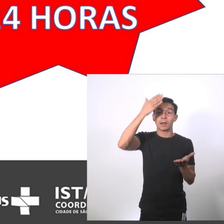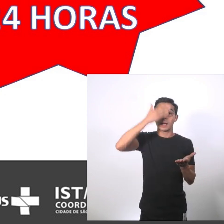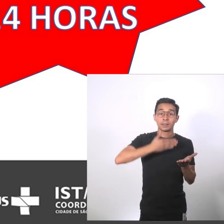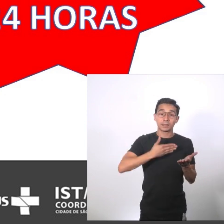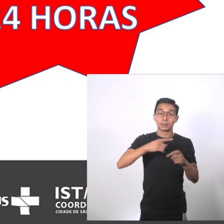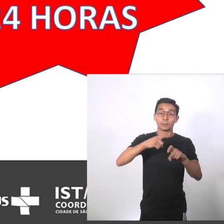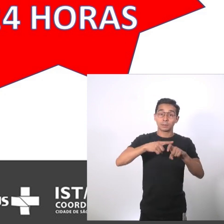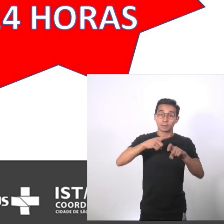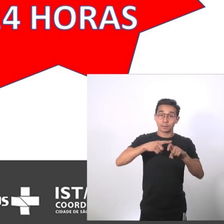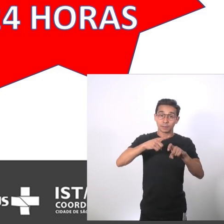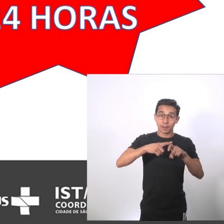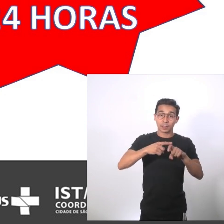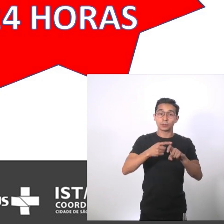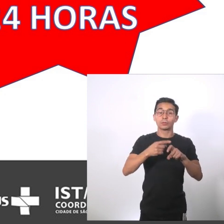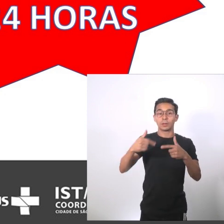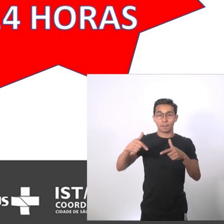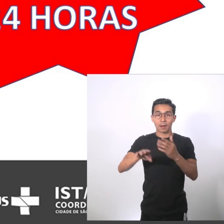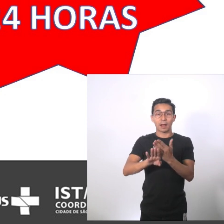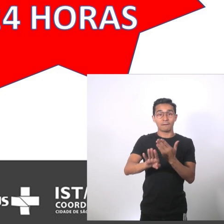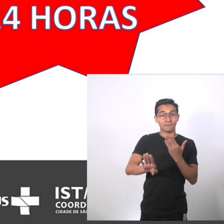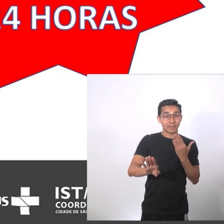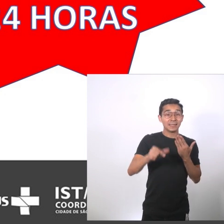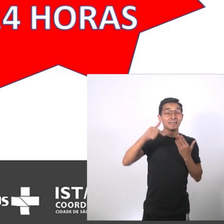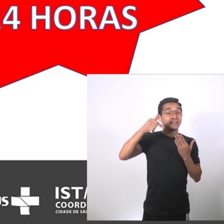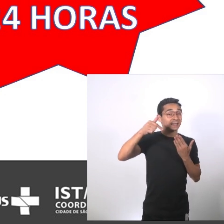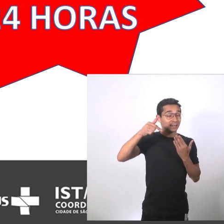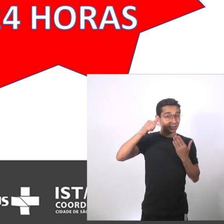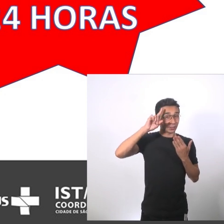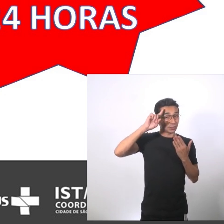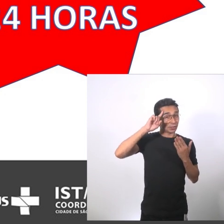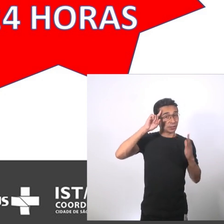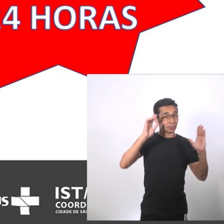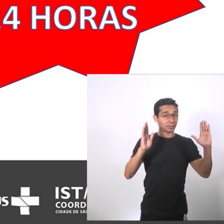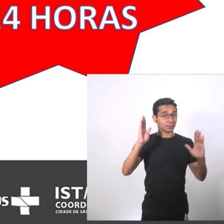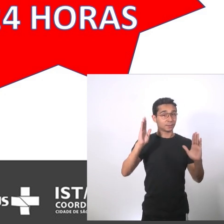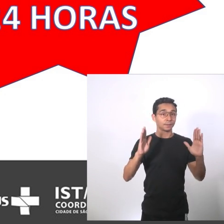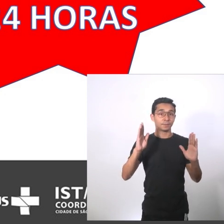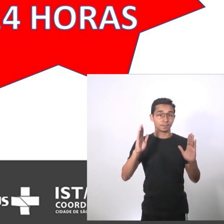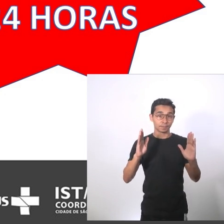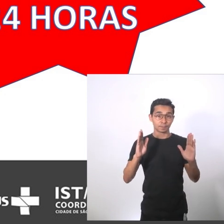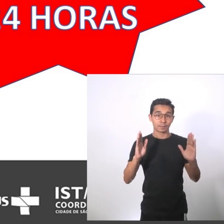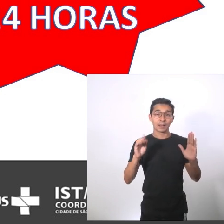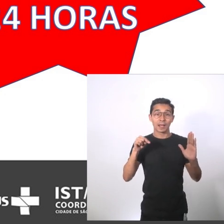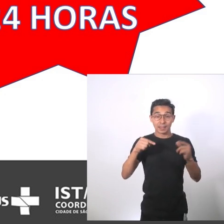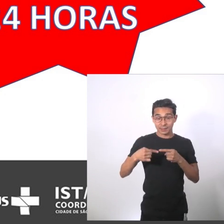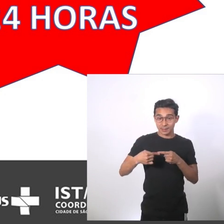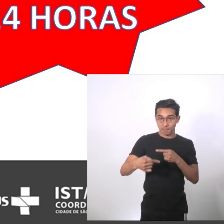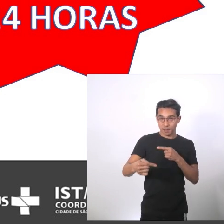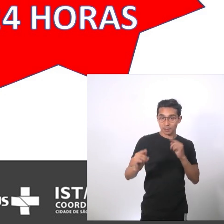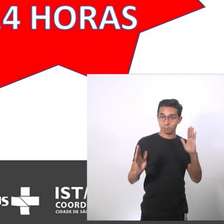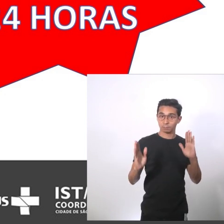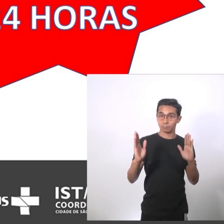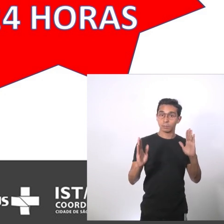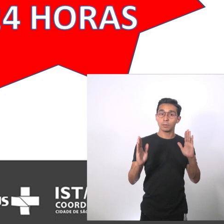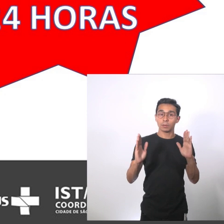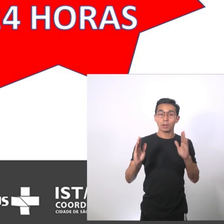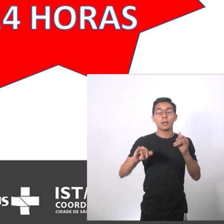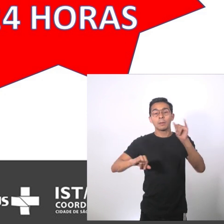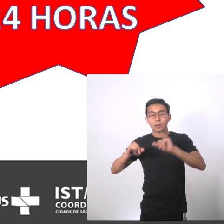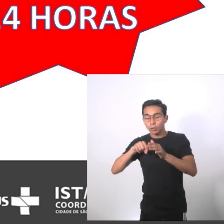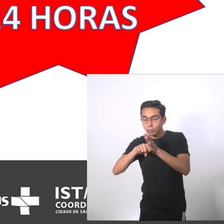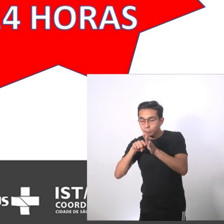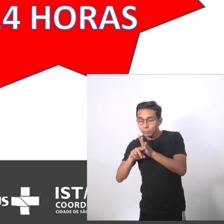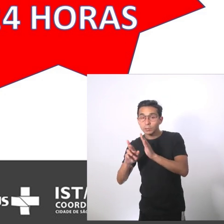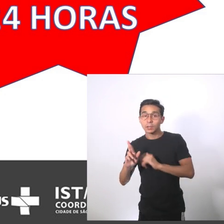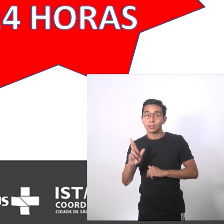dias, inicialmente, porque dentro desses 7 dias vai sair o resultado laboratorial confirmando ou